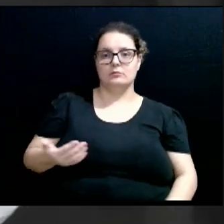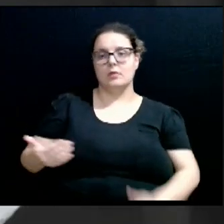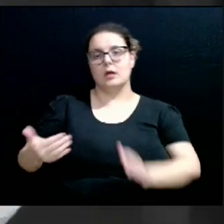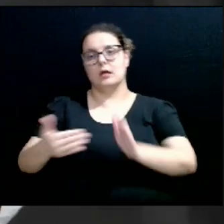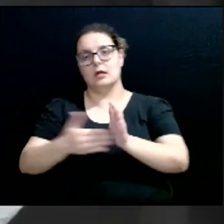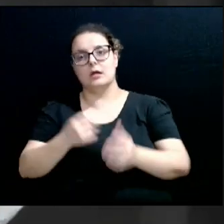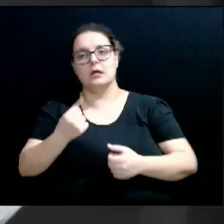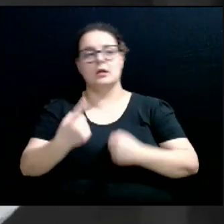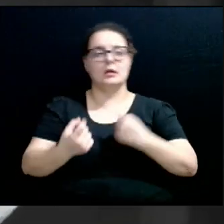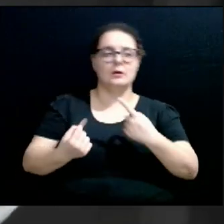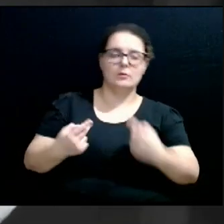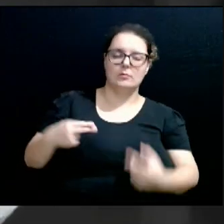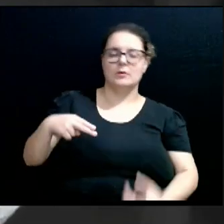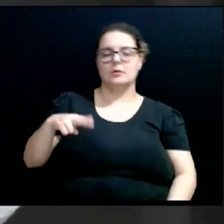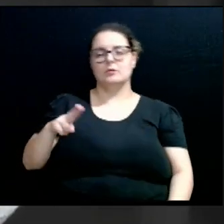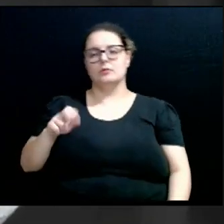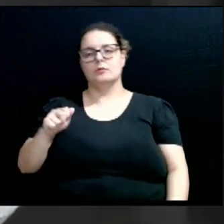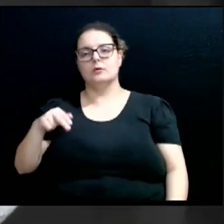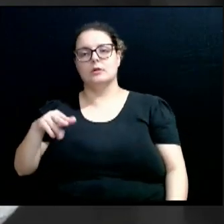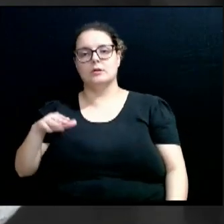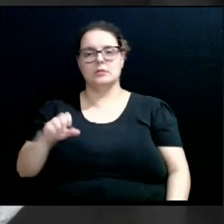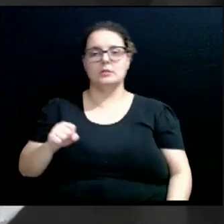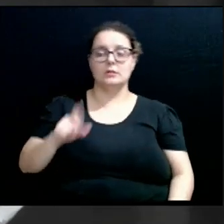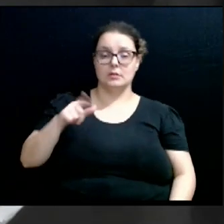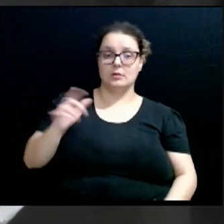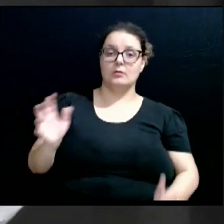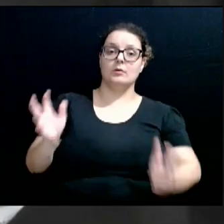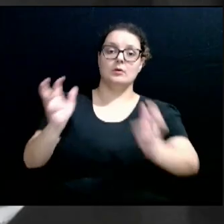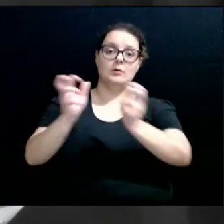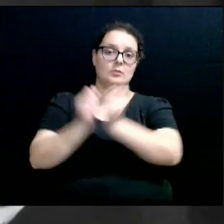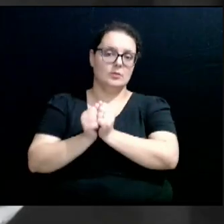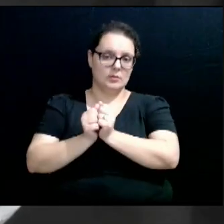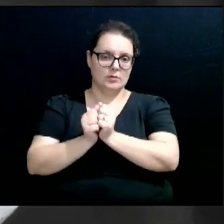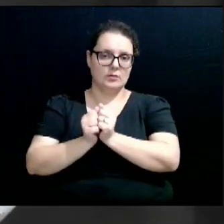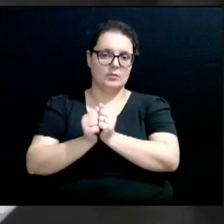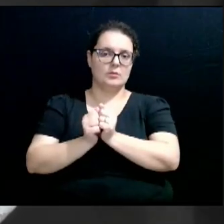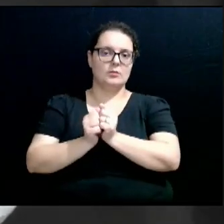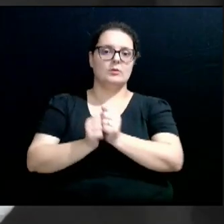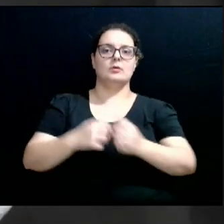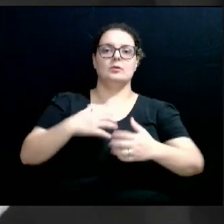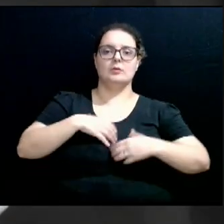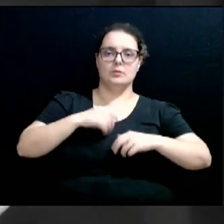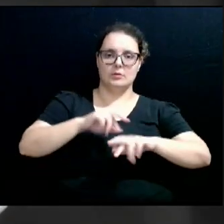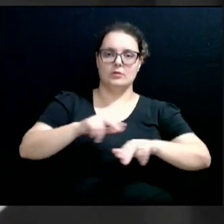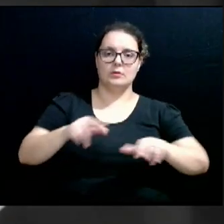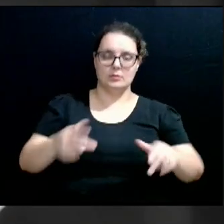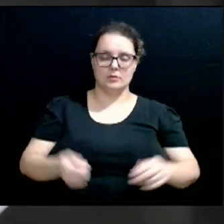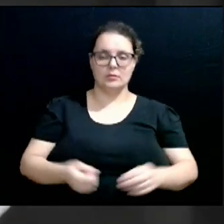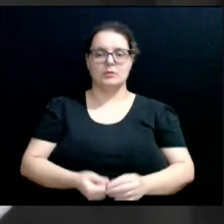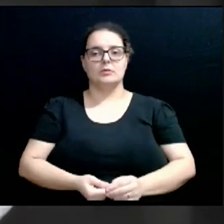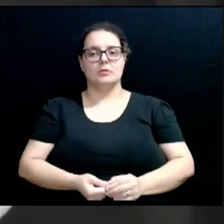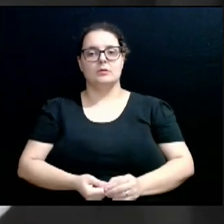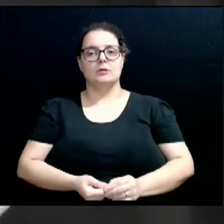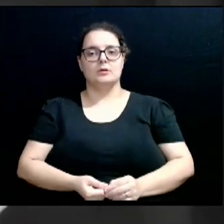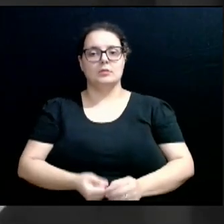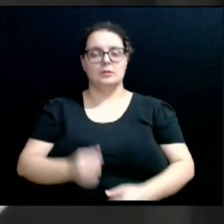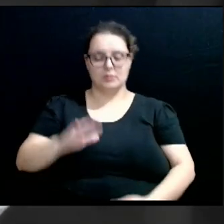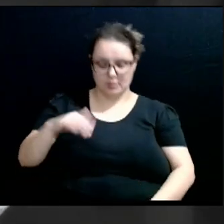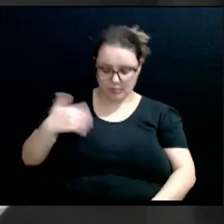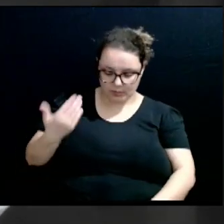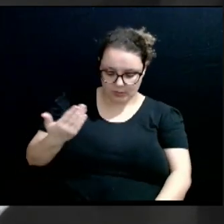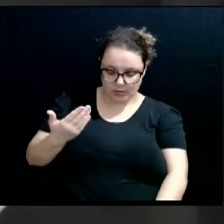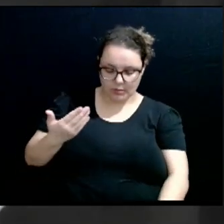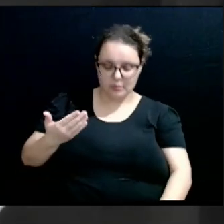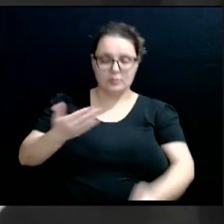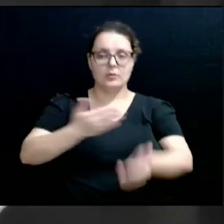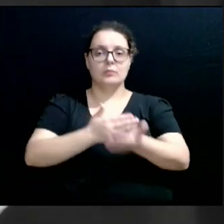nuances, mas é o que ainda nos aproxima da afetividade. E aí quando a gente começa a buscar, e